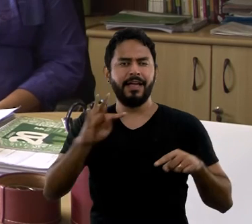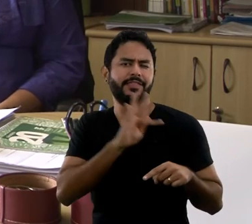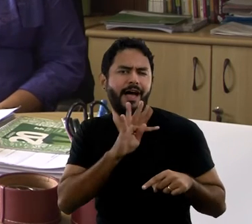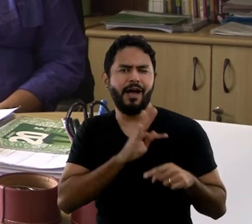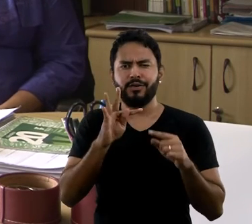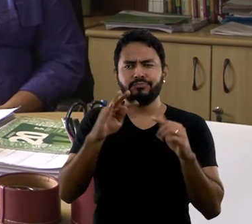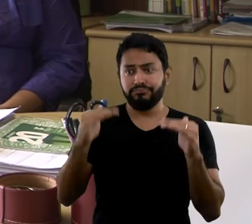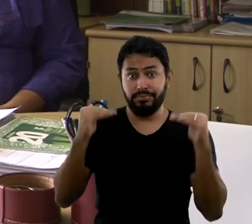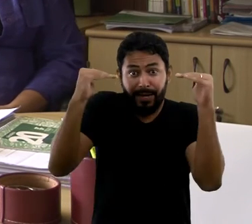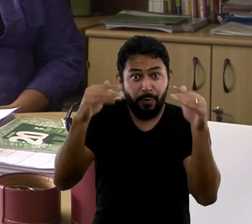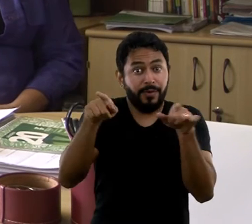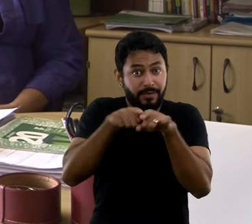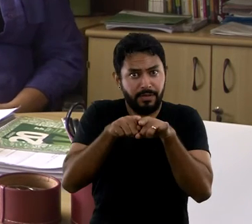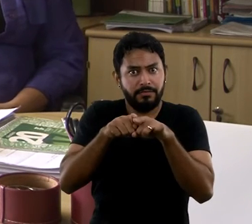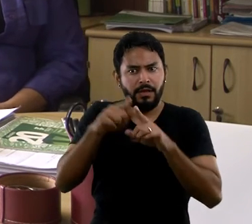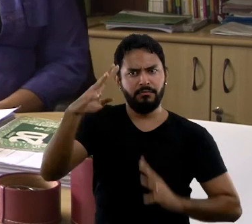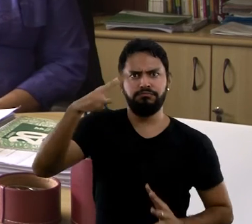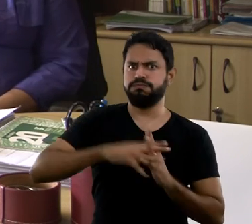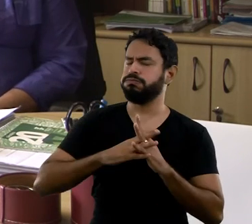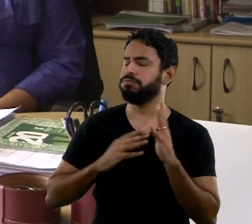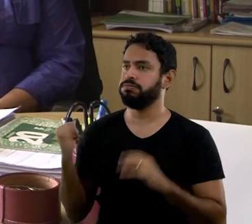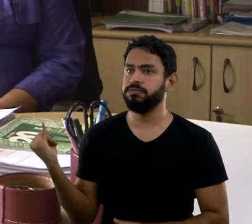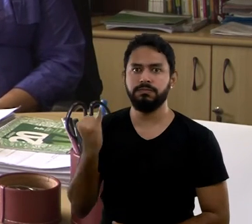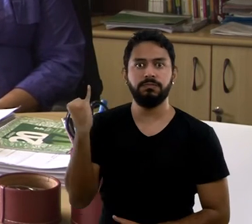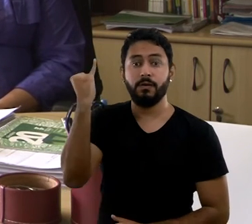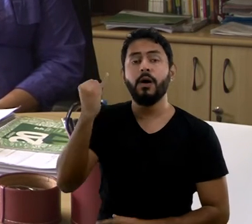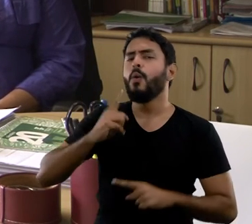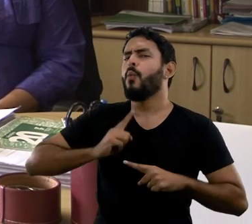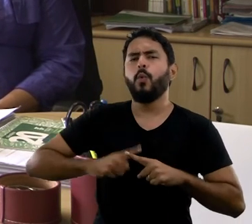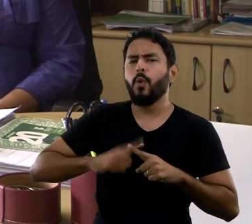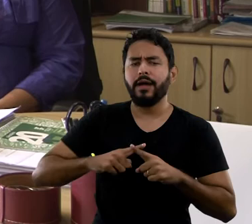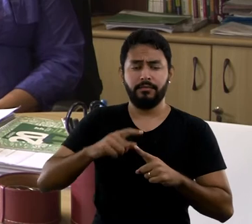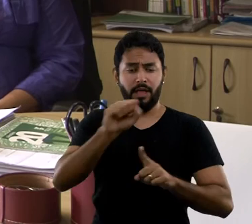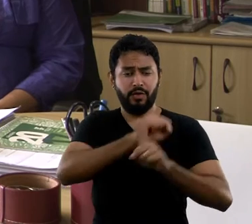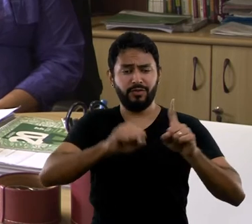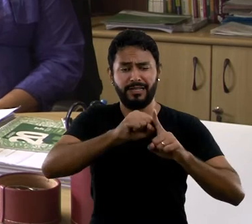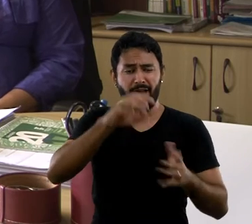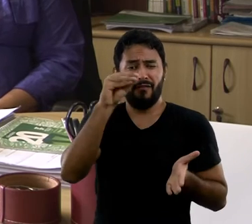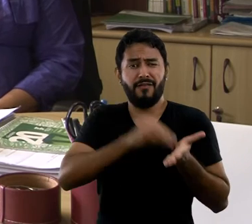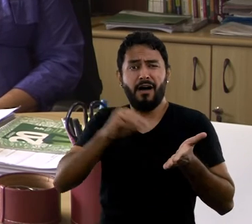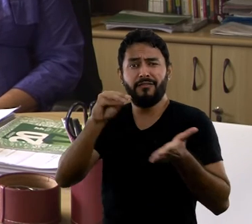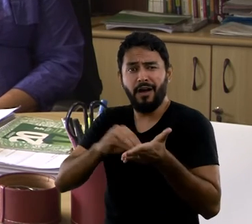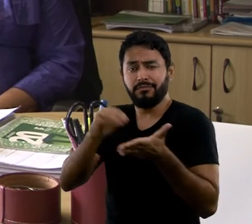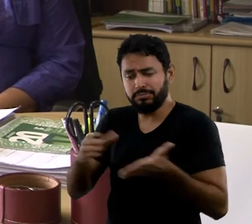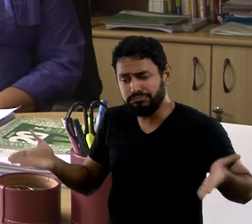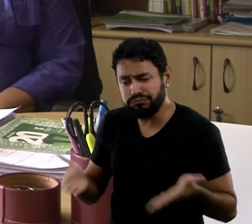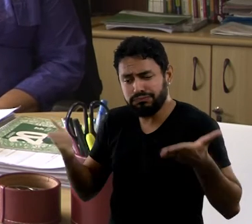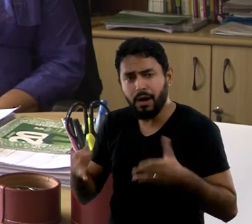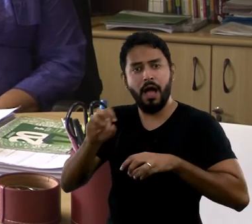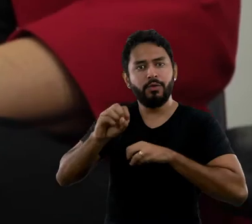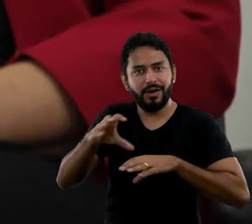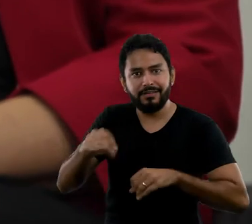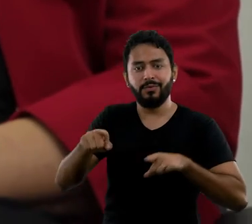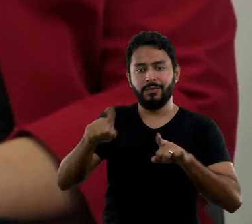é muito importante para a gente, porque a sociedade tem um déficit muito grande de educação e de profissionalização para com as